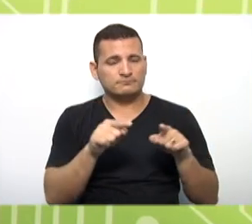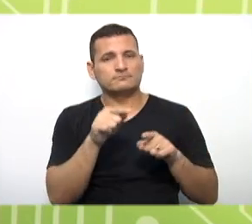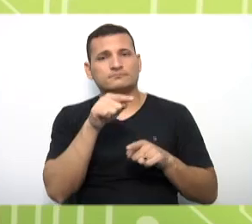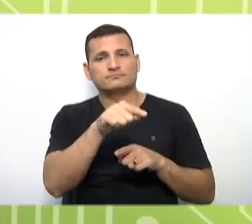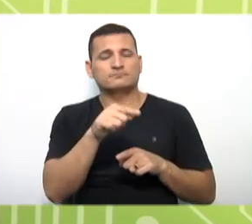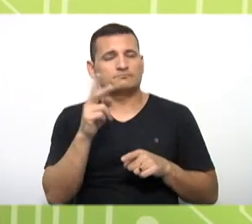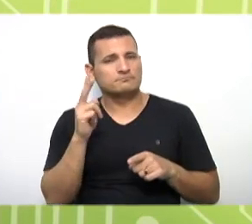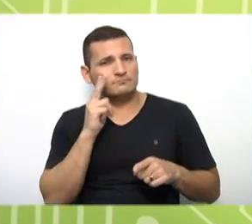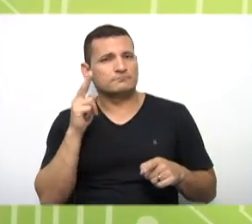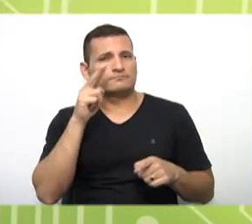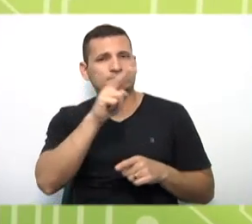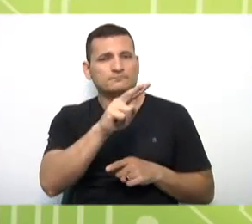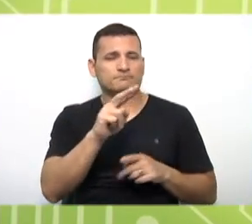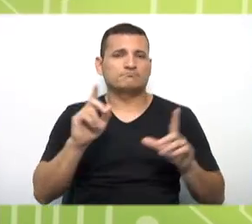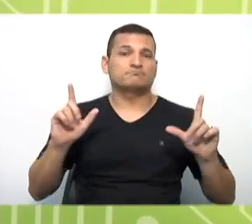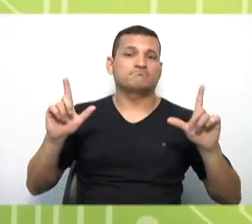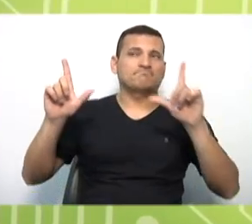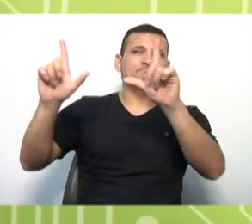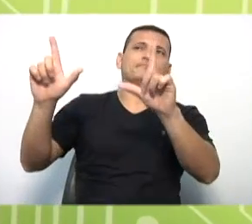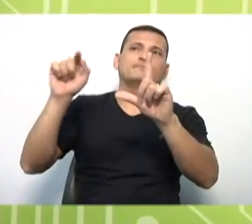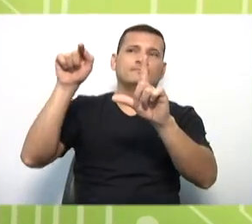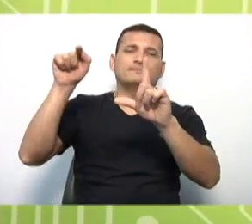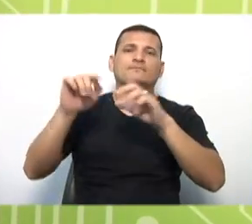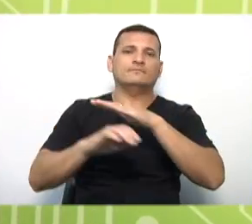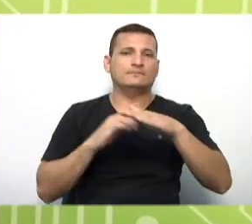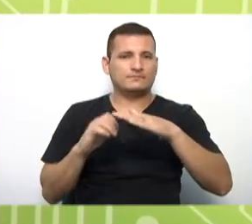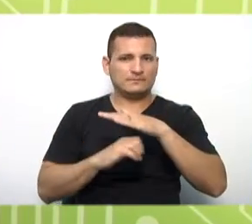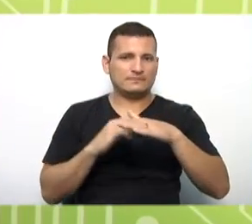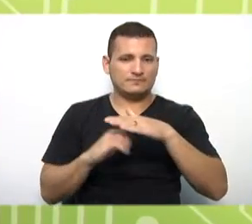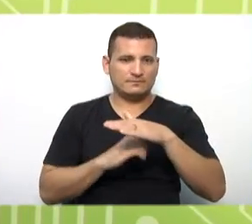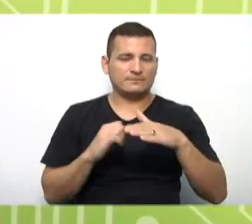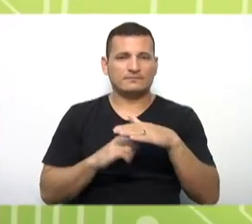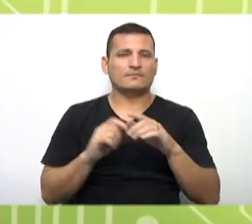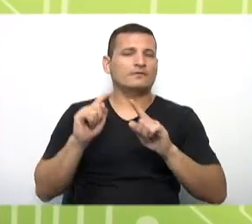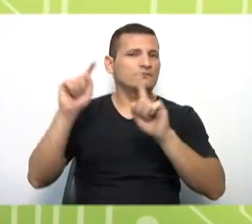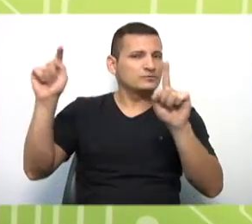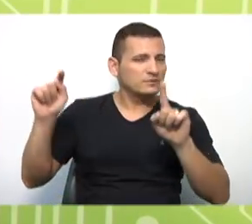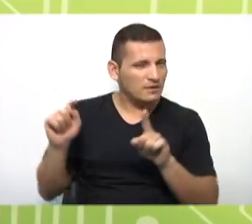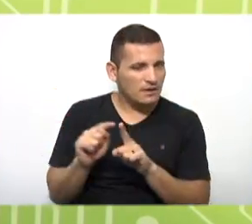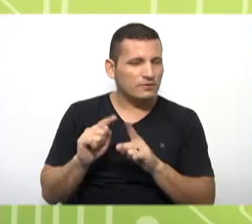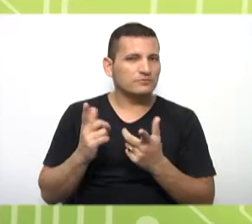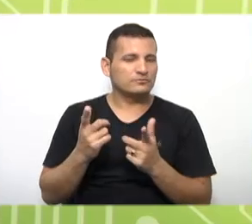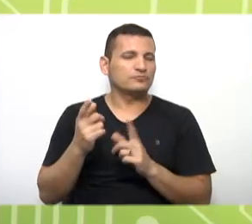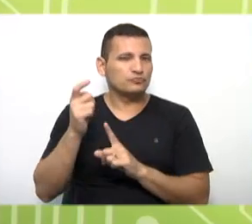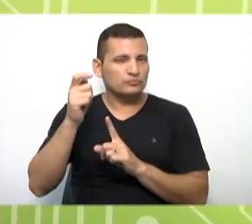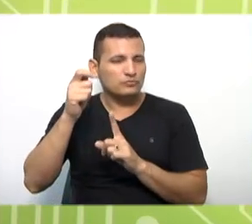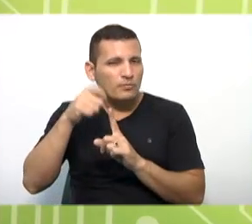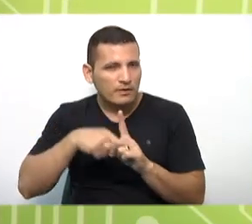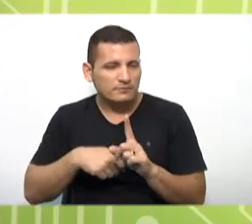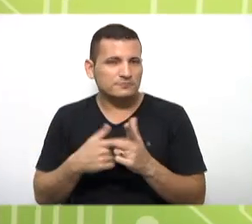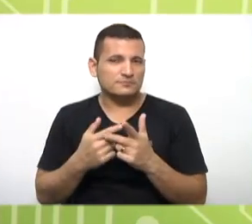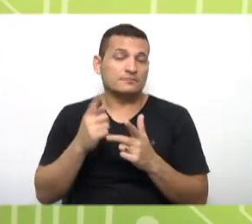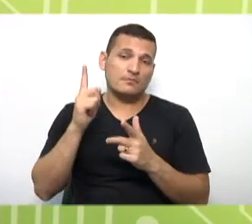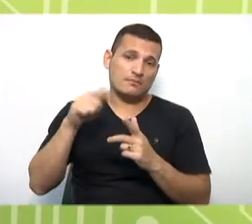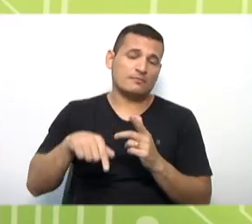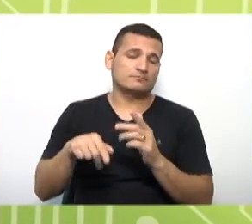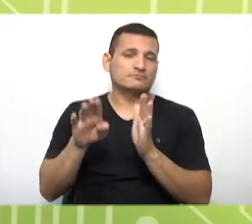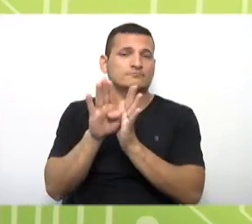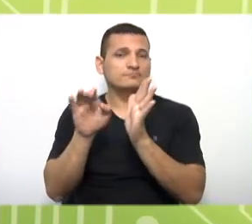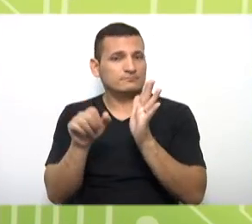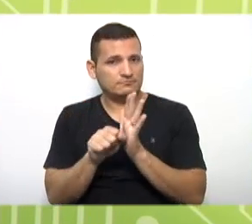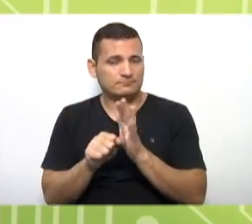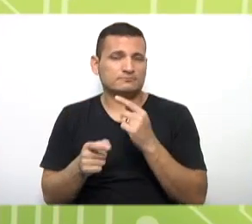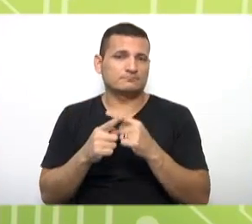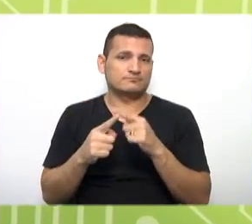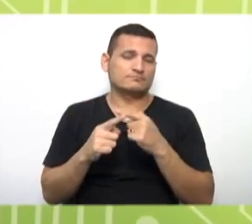na empresa, na parede da empresa, funcionário do mês. Isso é uma recompensa simbólica, porque eu